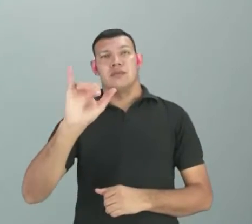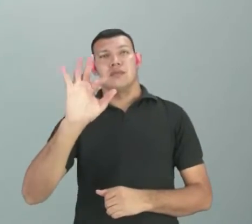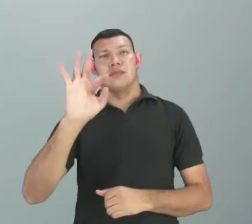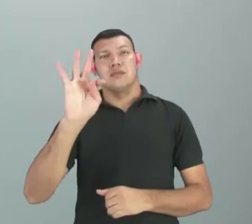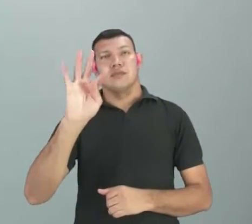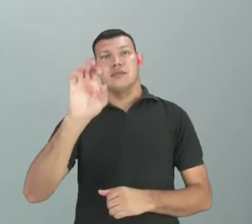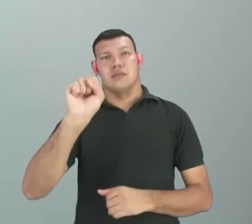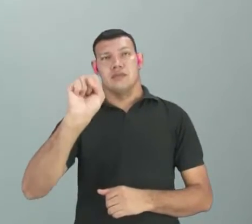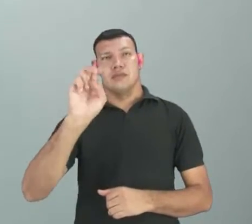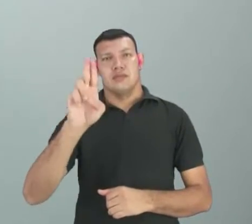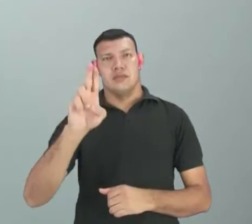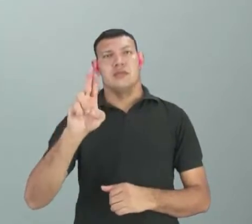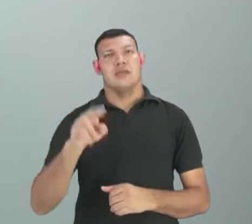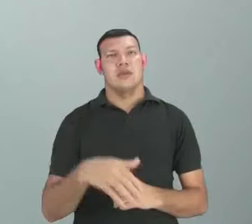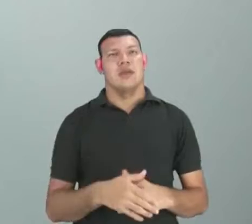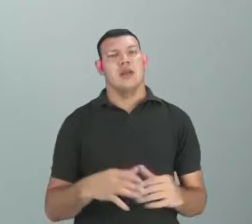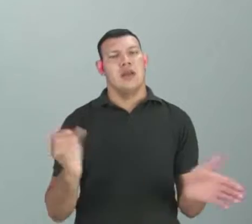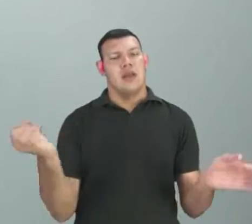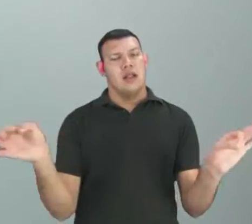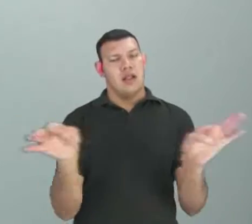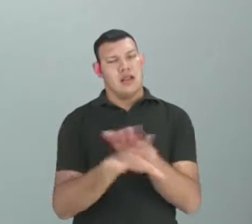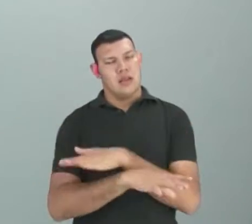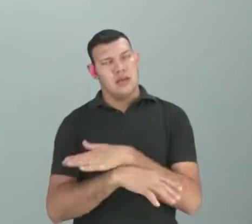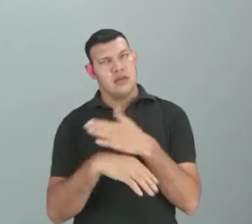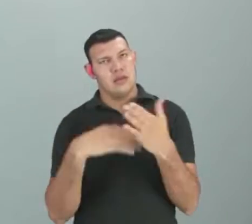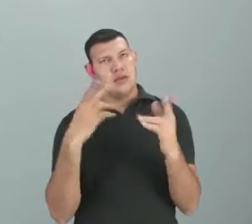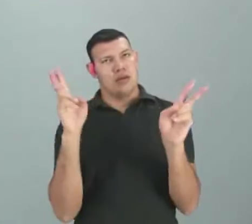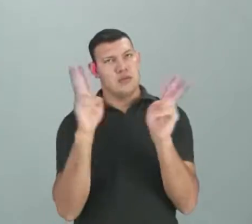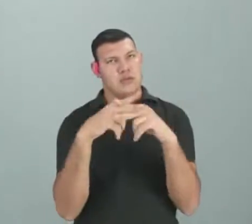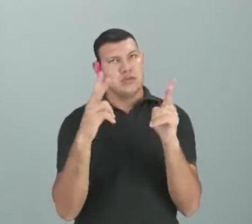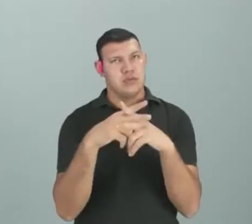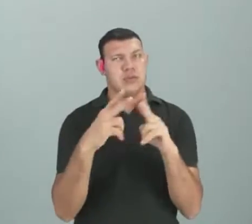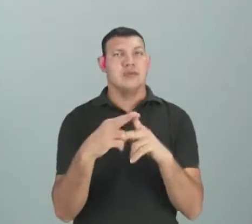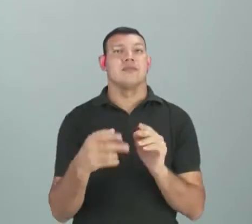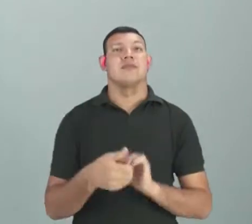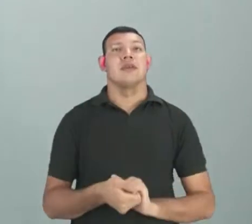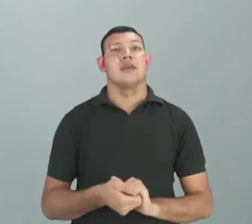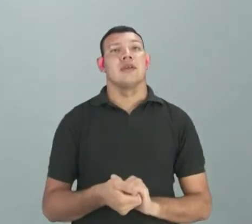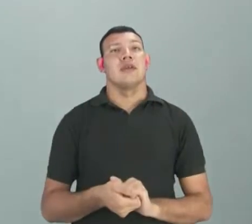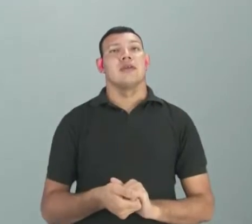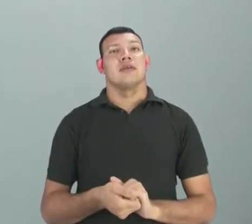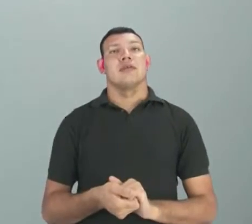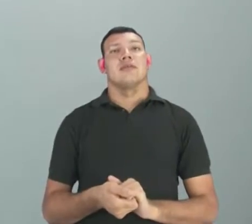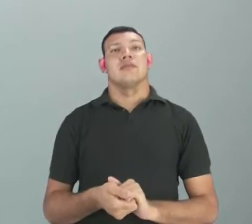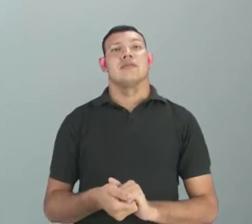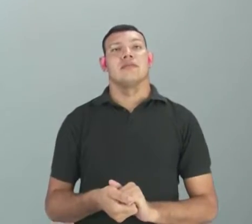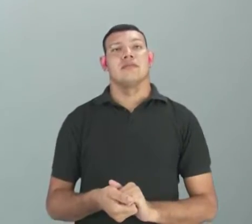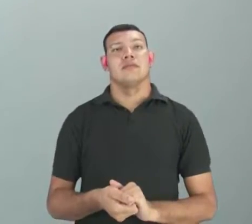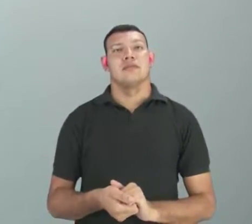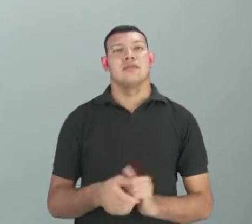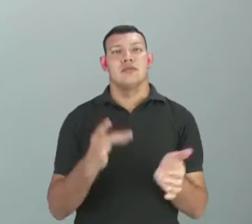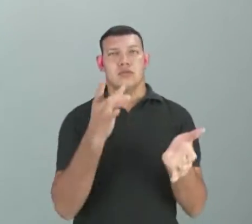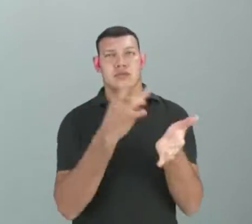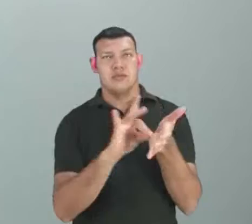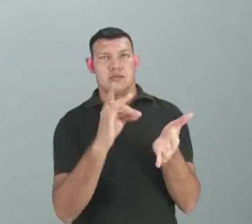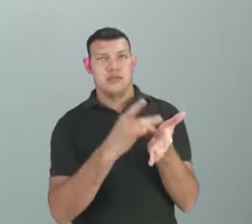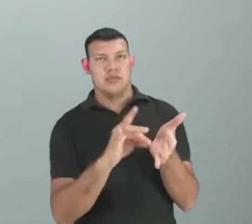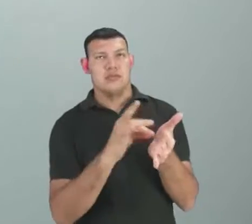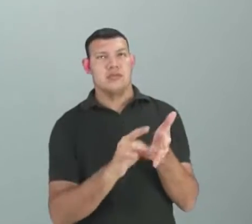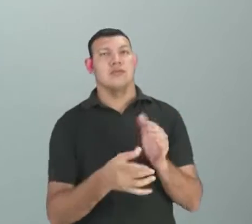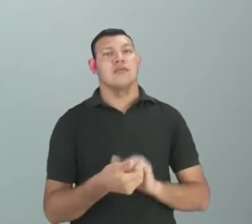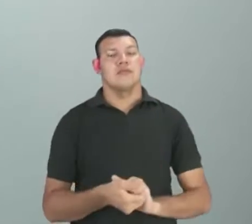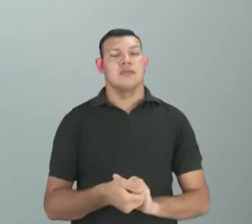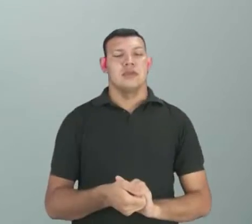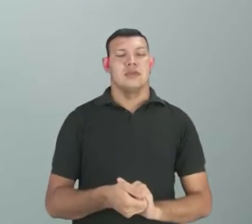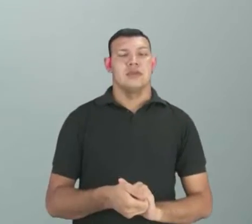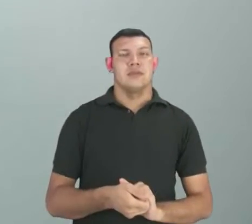ele consegue finalizar o outro, normalmente quando a pessoa finaliza, é quando o oponente ele bate 2